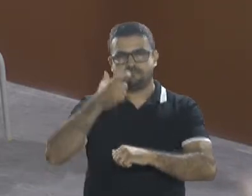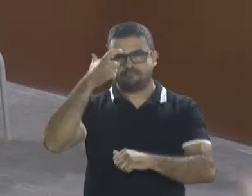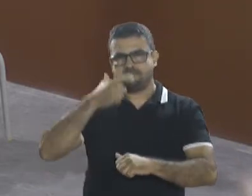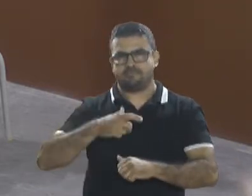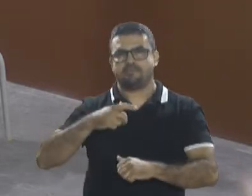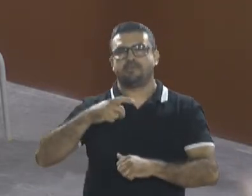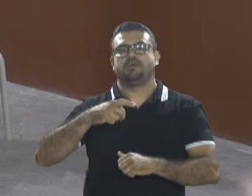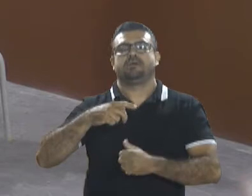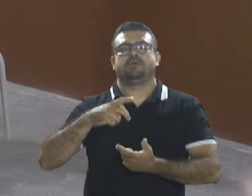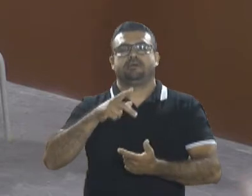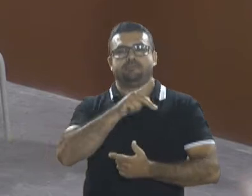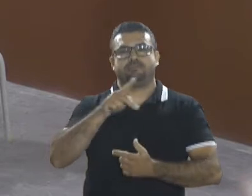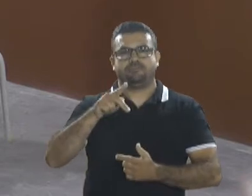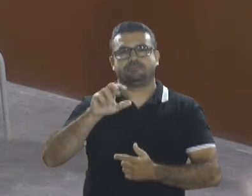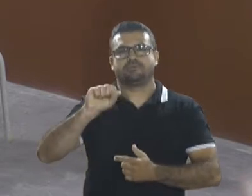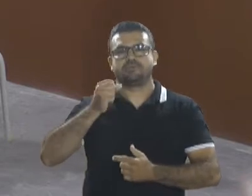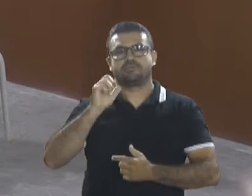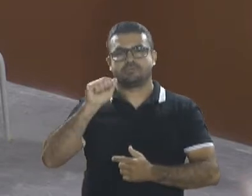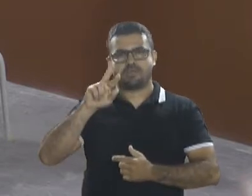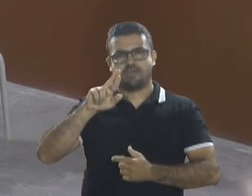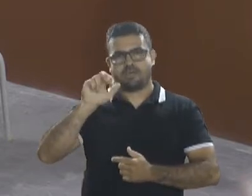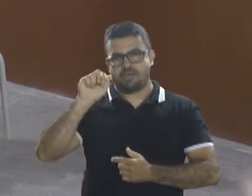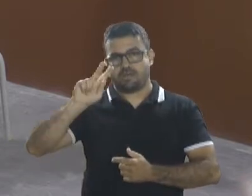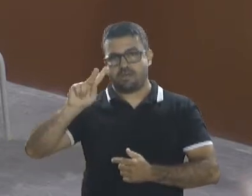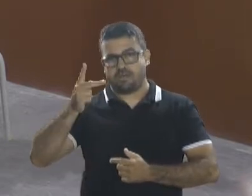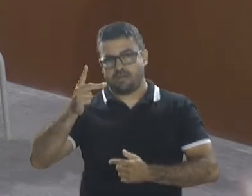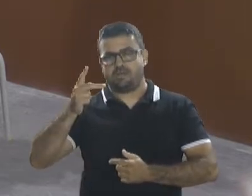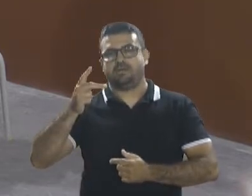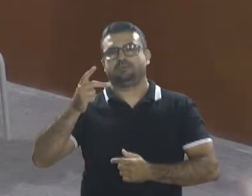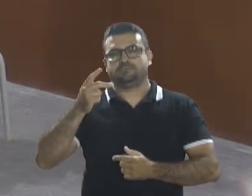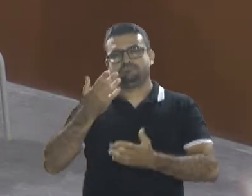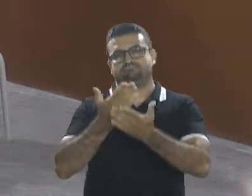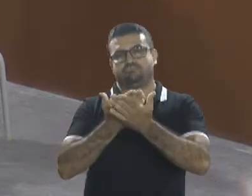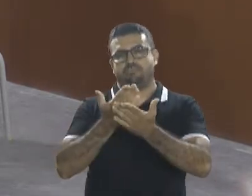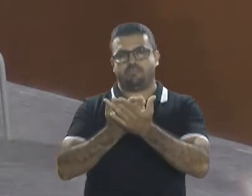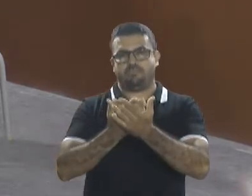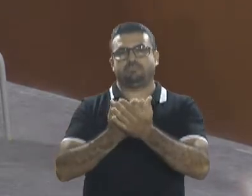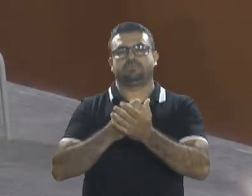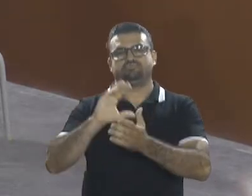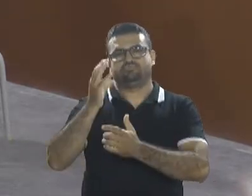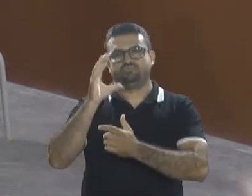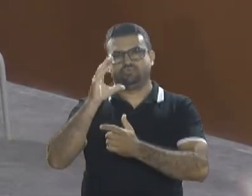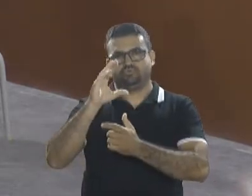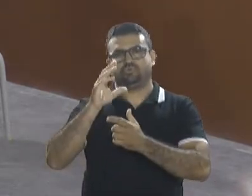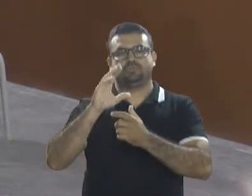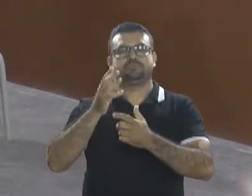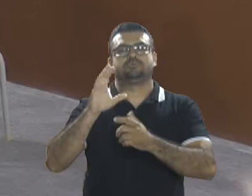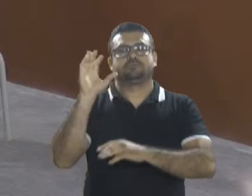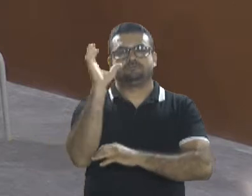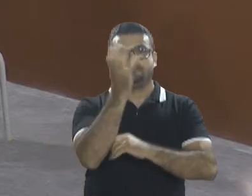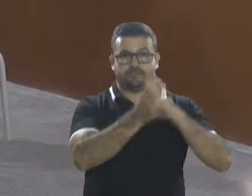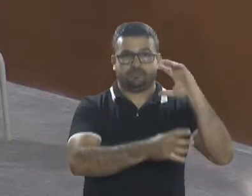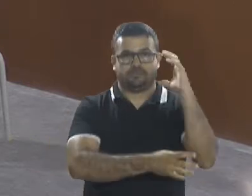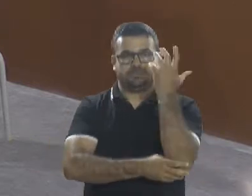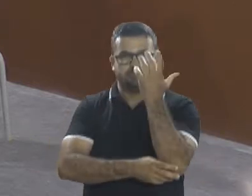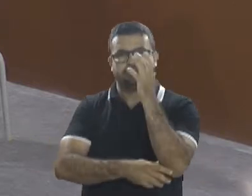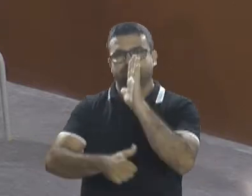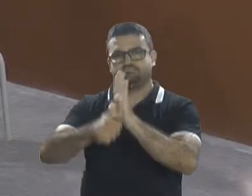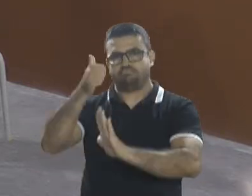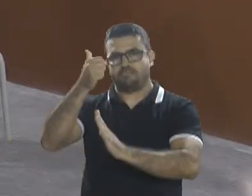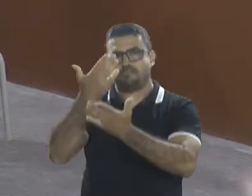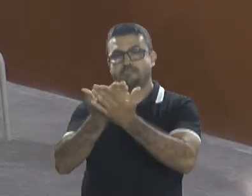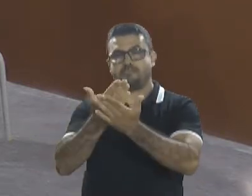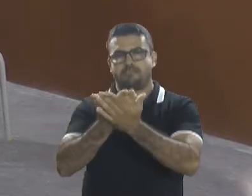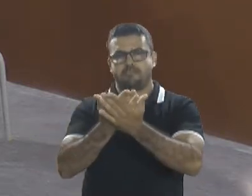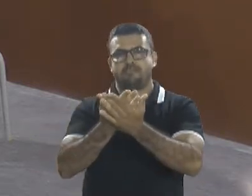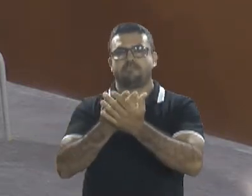e vou começar agora a primeira aula de Ciências da Natureza, certo? Na primeira aula, a gente vai ver um pouquinho